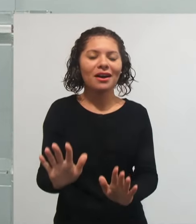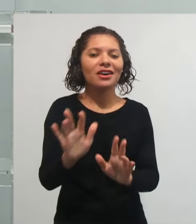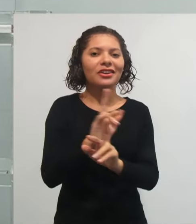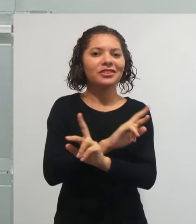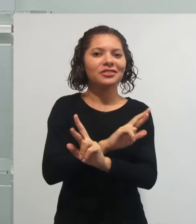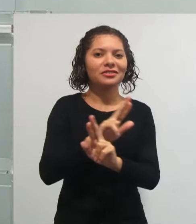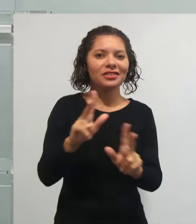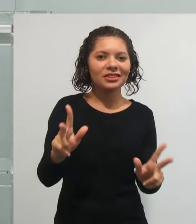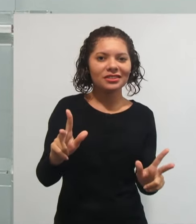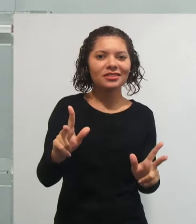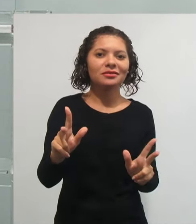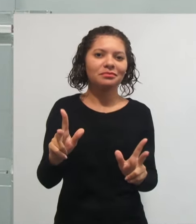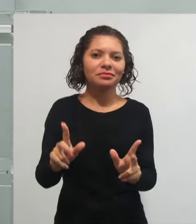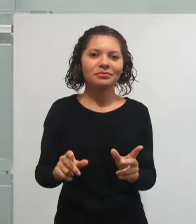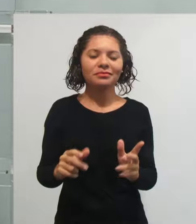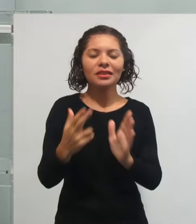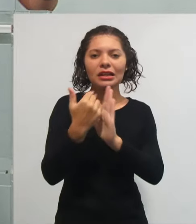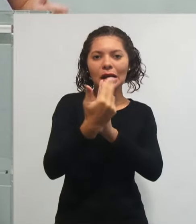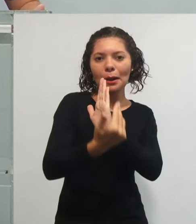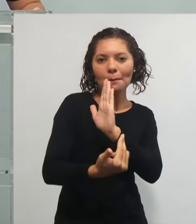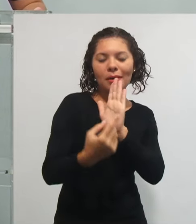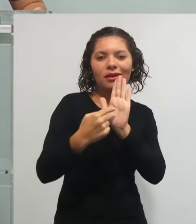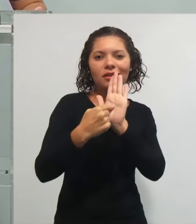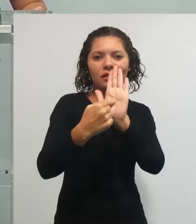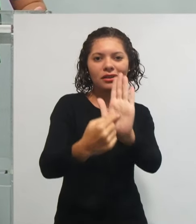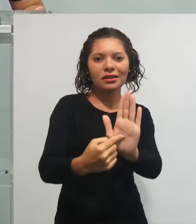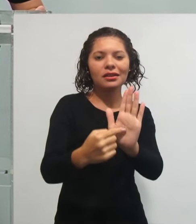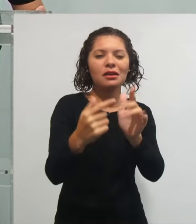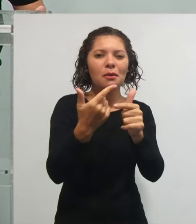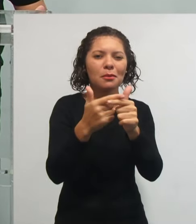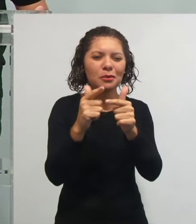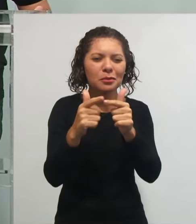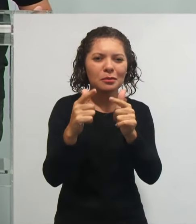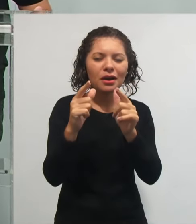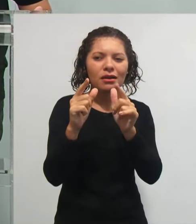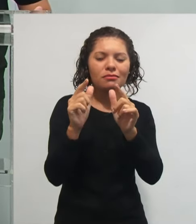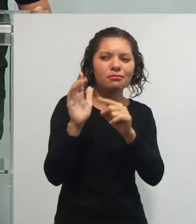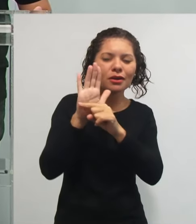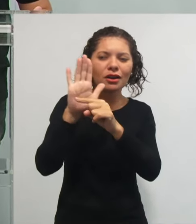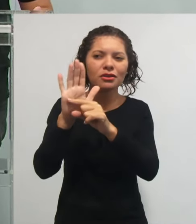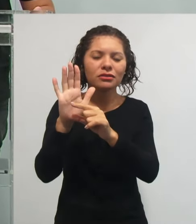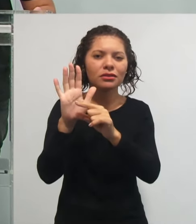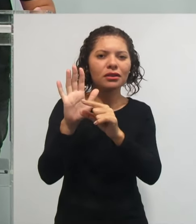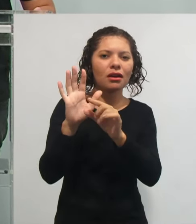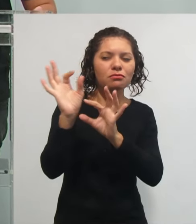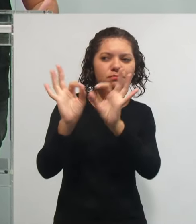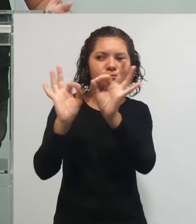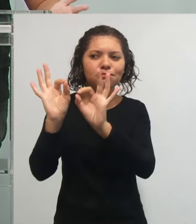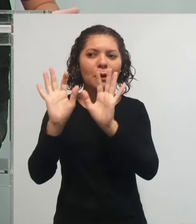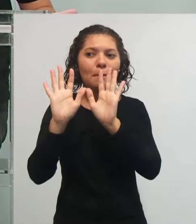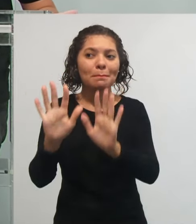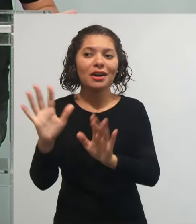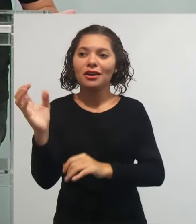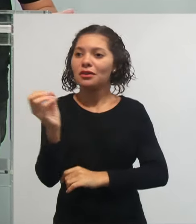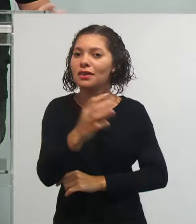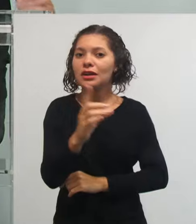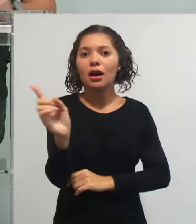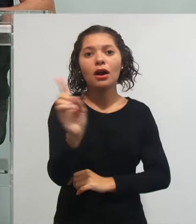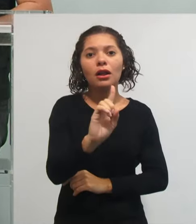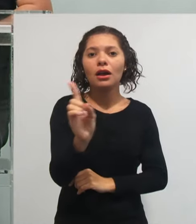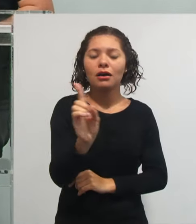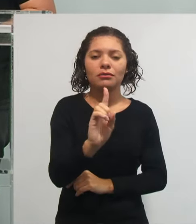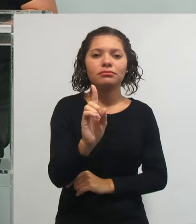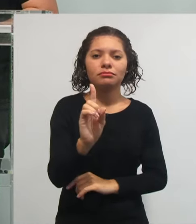um problema temporariamente não é inovação mas como nós conhecemos popularmente Isso é uma gambiarra